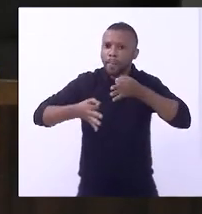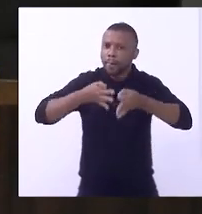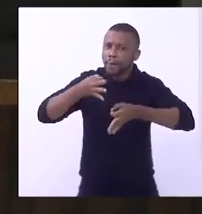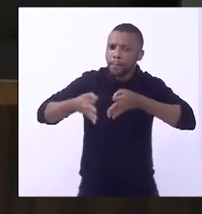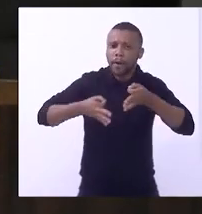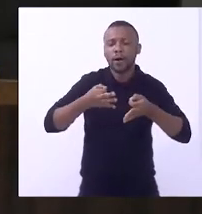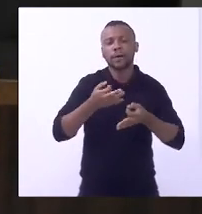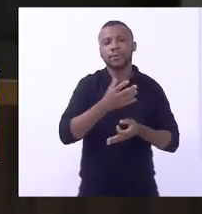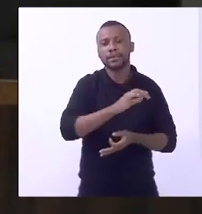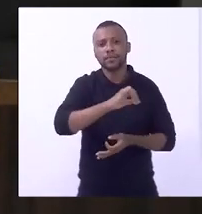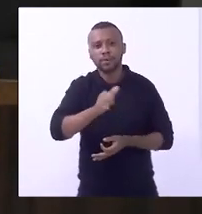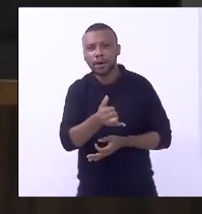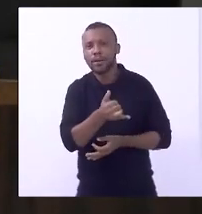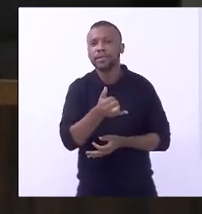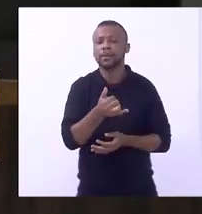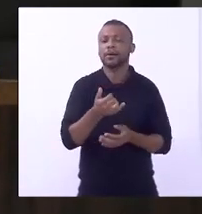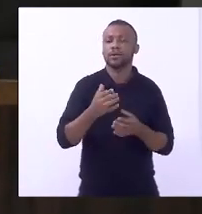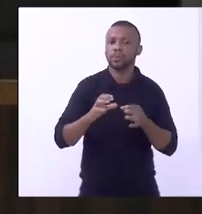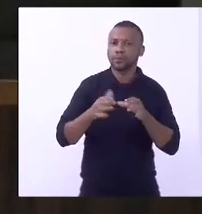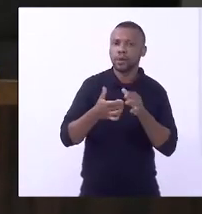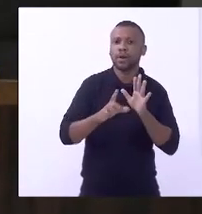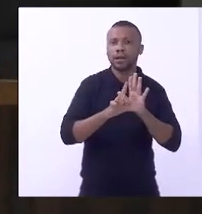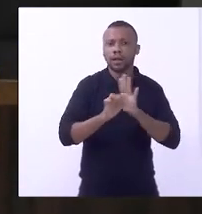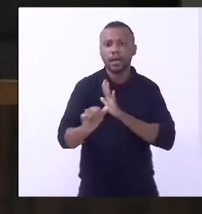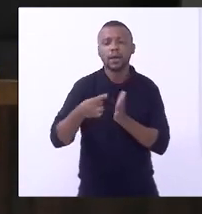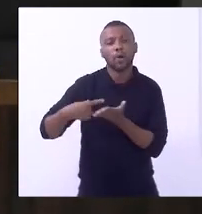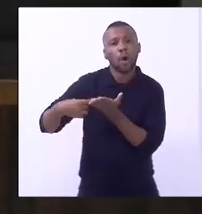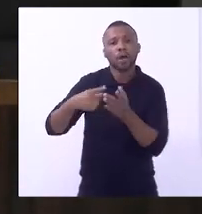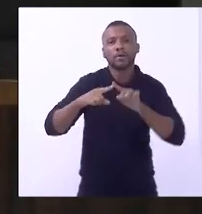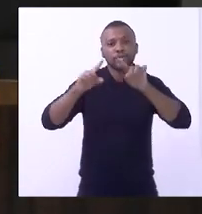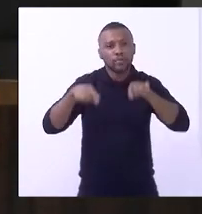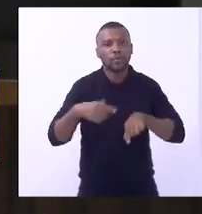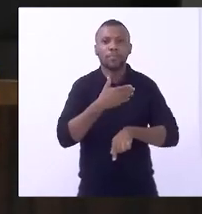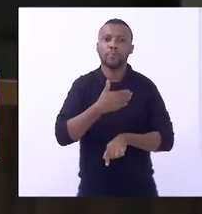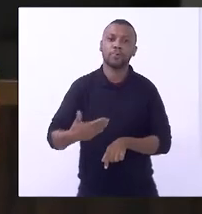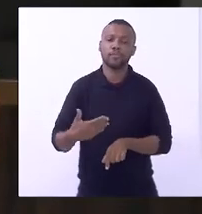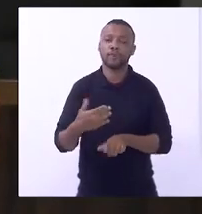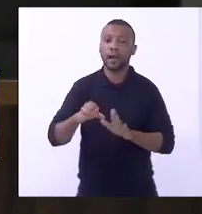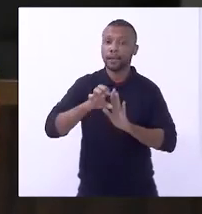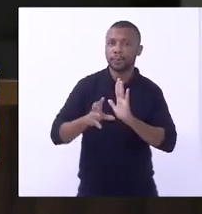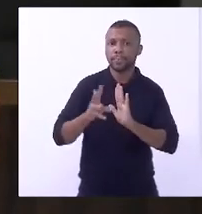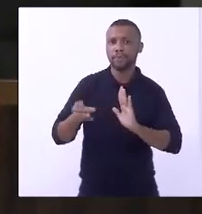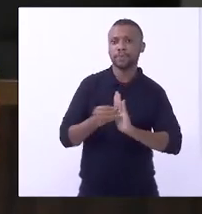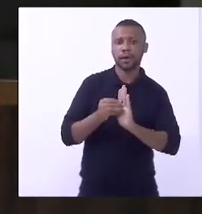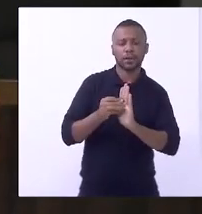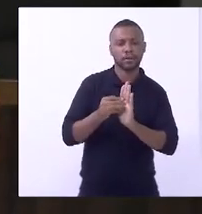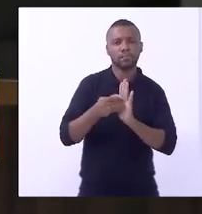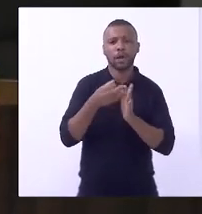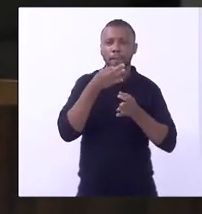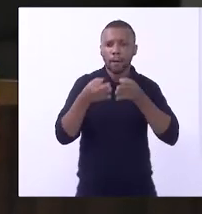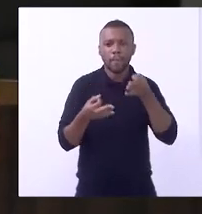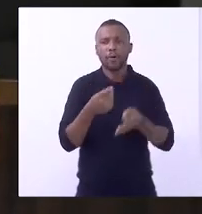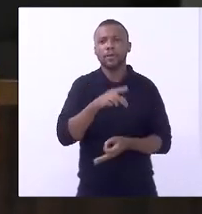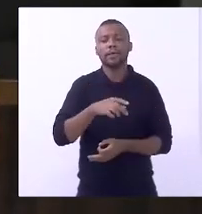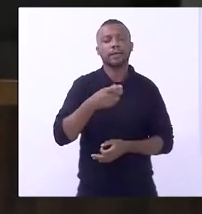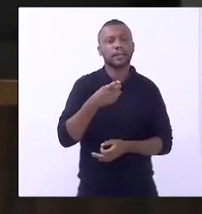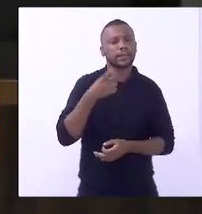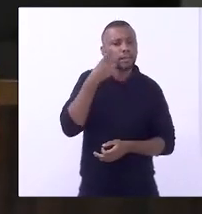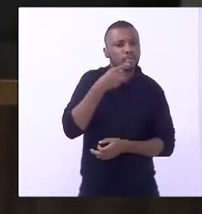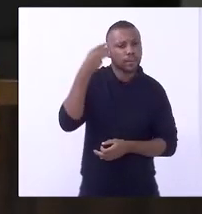Constituição de Justiça, Legislação Constitucional e Código, Servidores Públicos e Orçamento, as emendas de plenário. Permite parecer pela Comissão de Constituição de Justiça, deputado Márcio Pacheco.